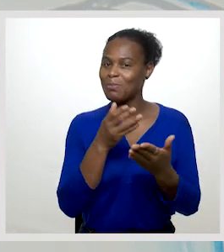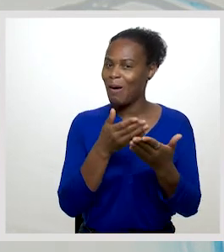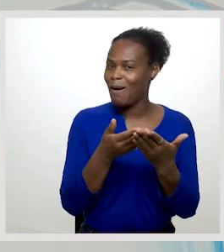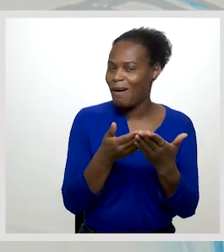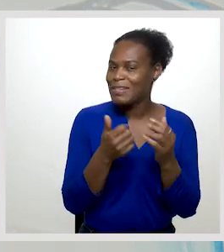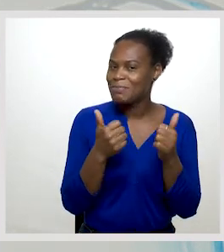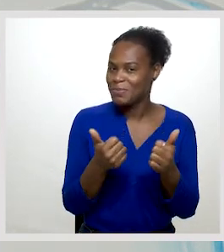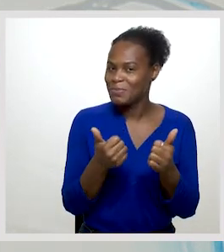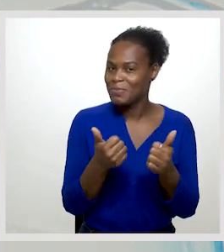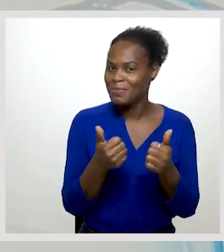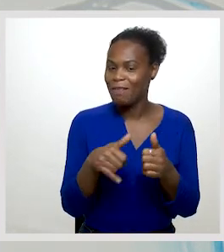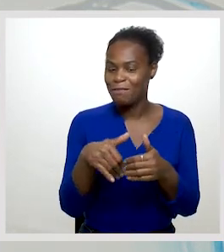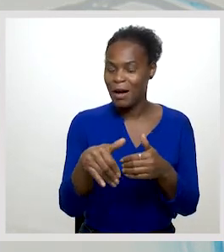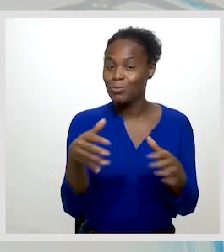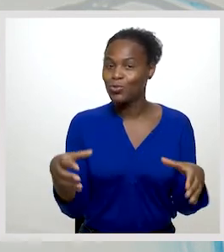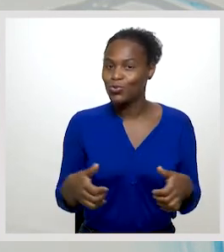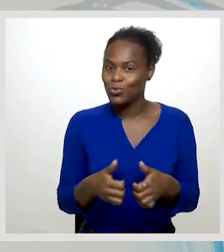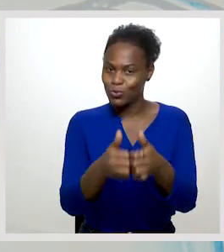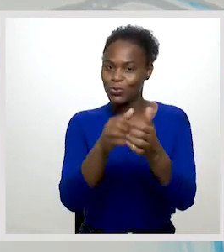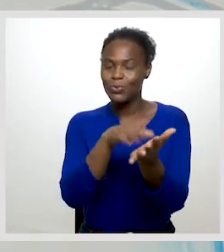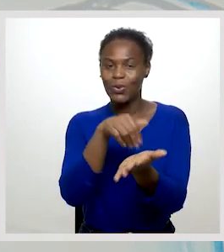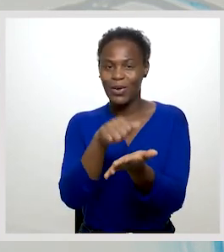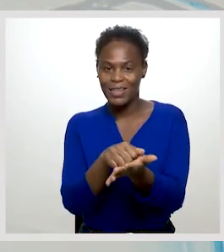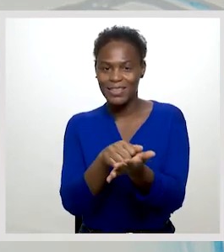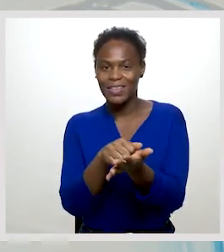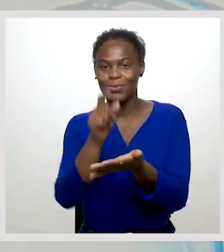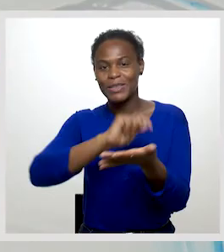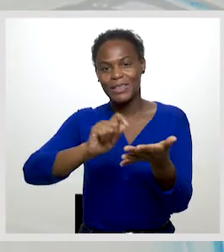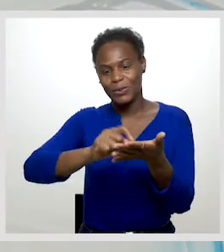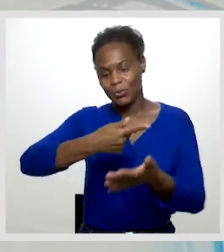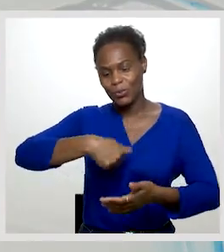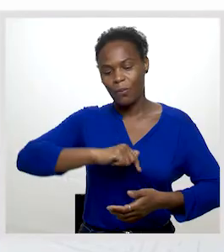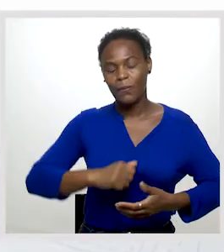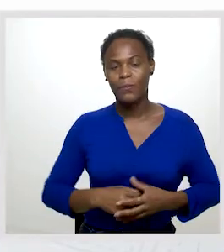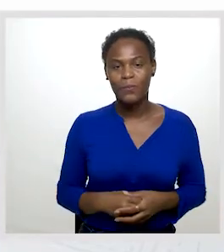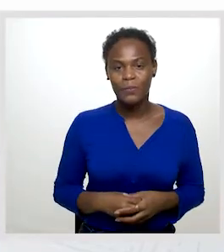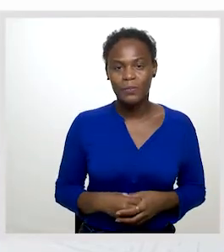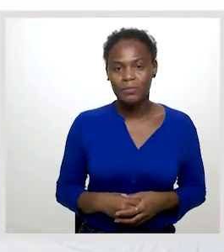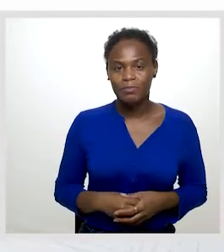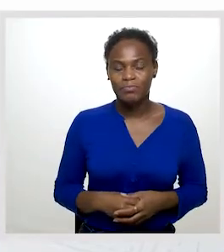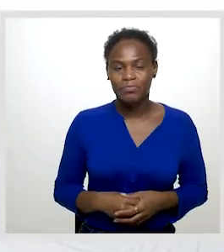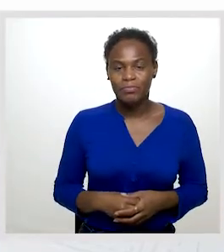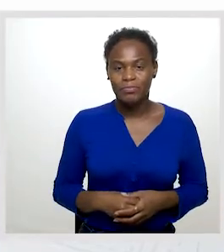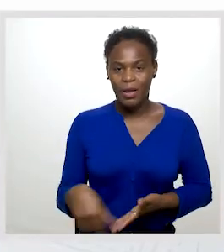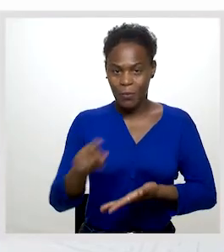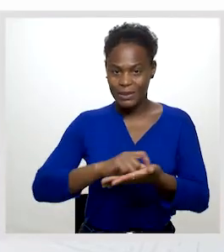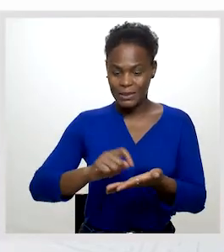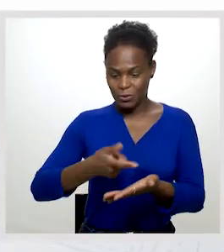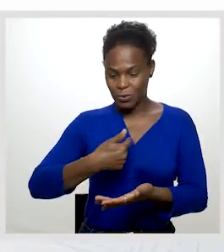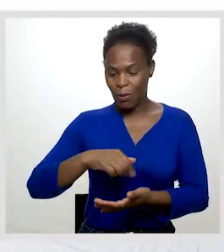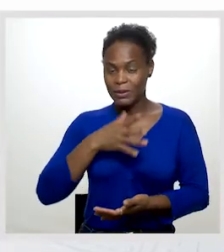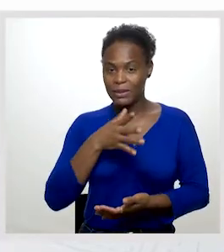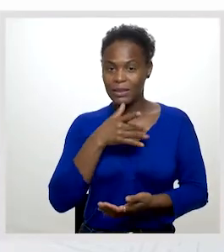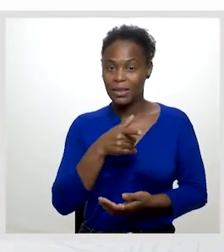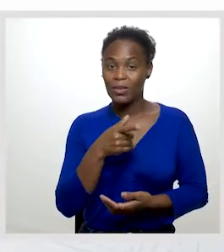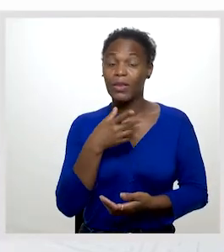uma resposta correta. Vamos em conjunto corrigir o nosso exercício. O nosso exercício